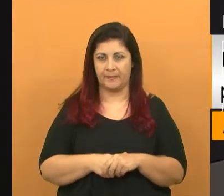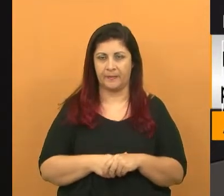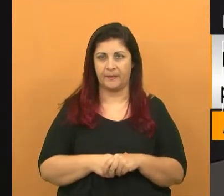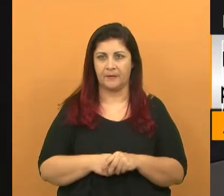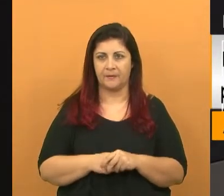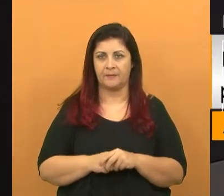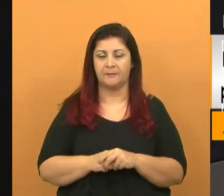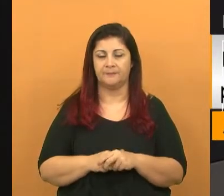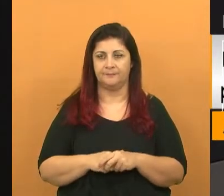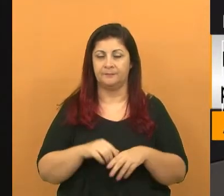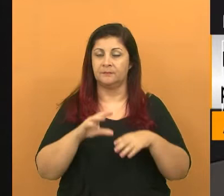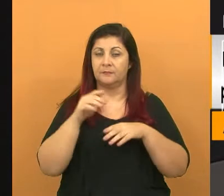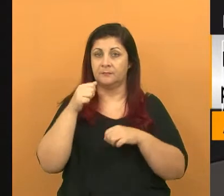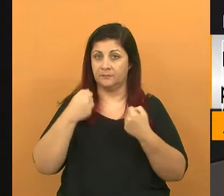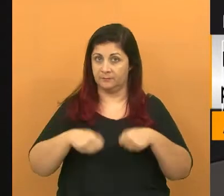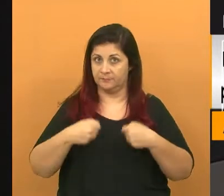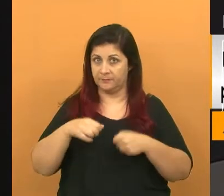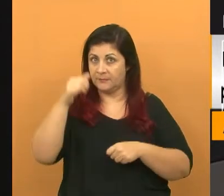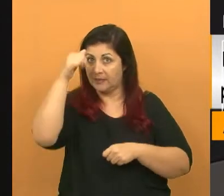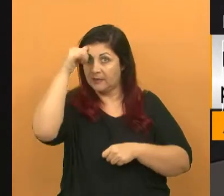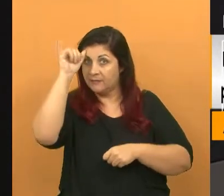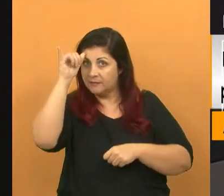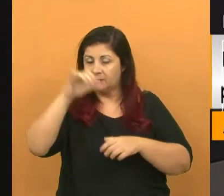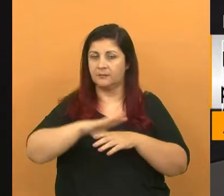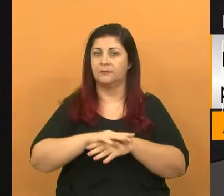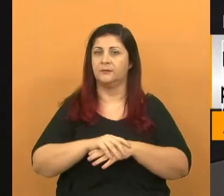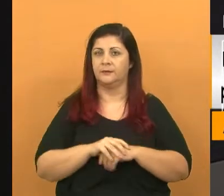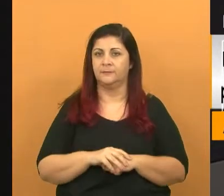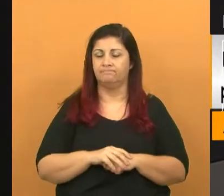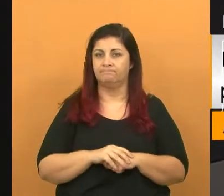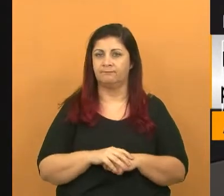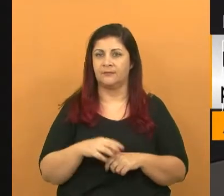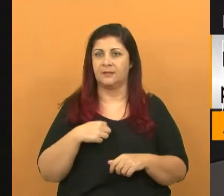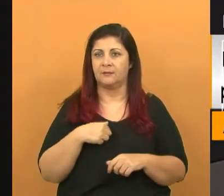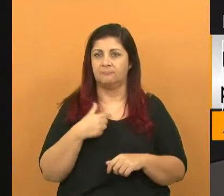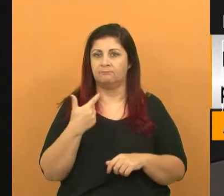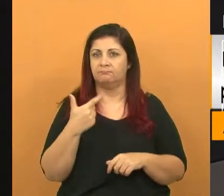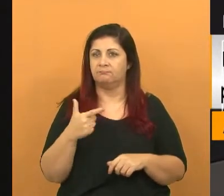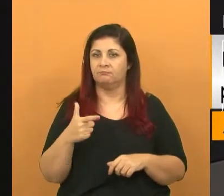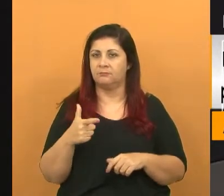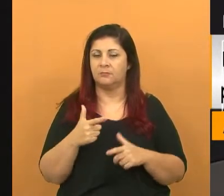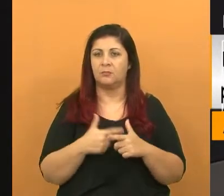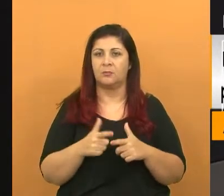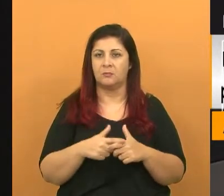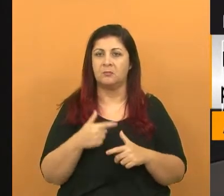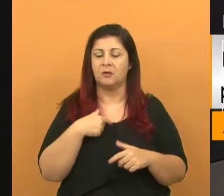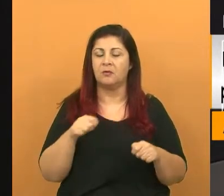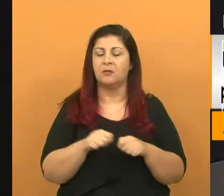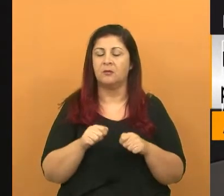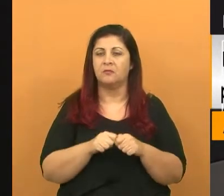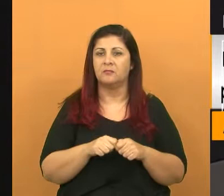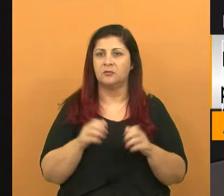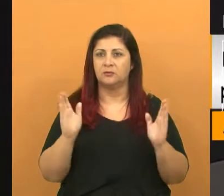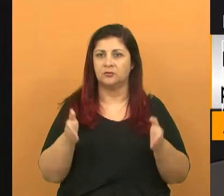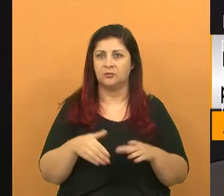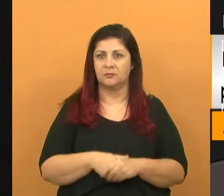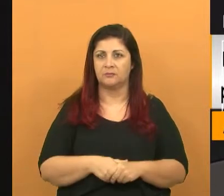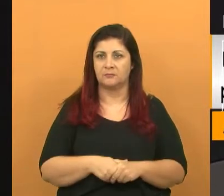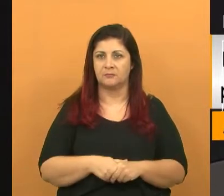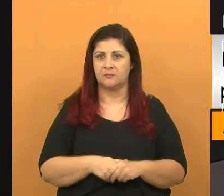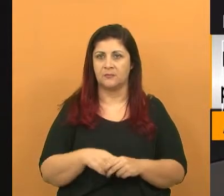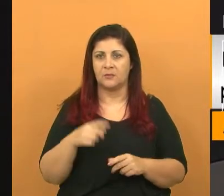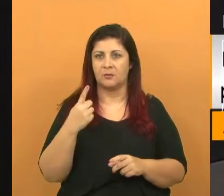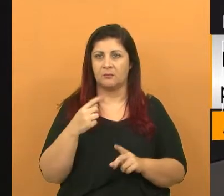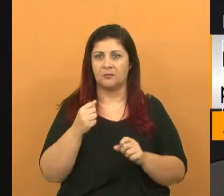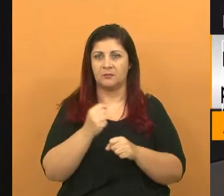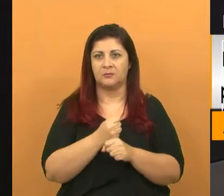difícil, né? Então a prevenção sempre é importante, né? Eu não tenho problema nenhum já fiz, inclusive, né? Que fazer uma vez por ano